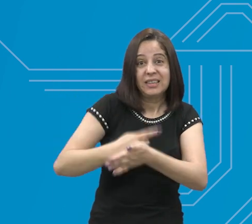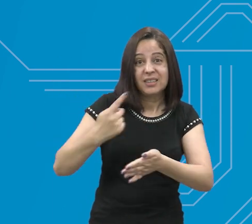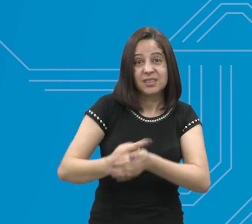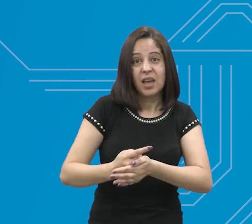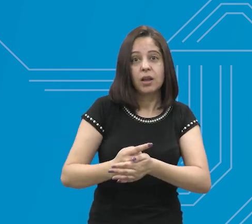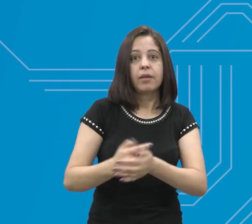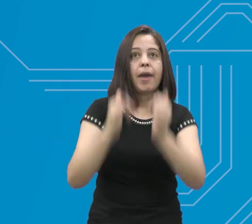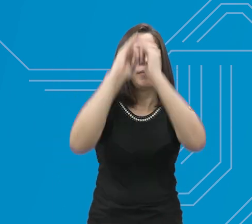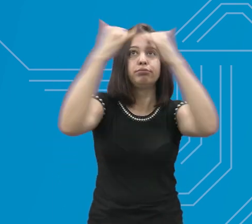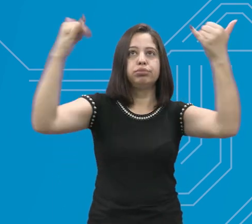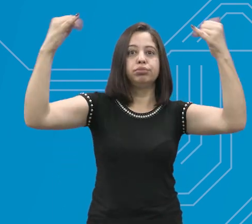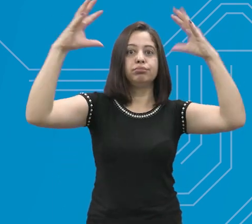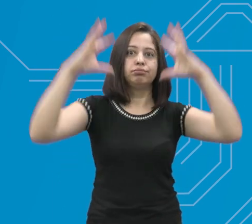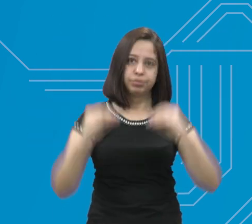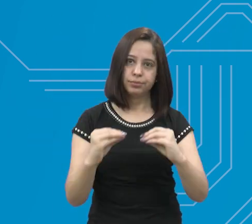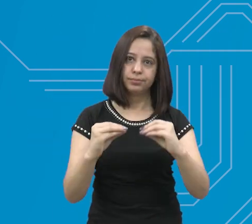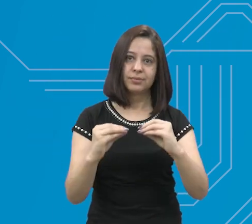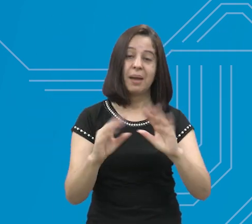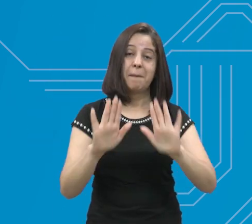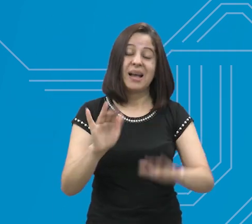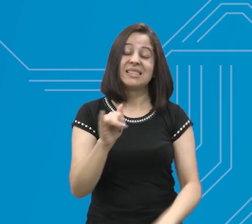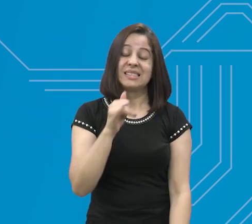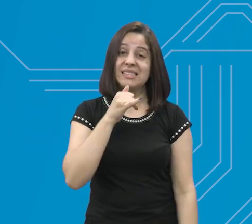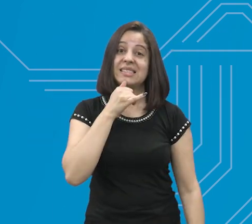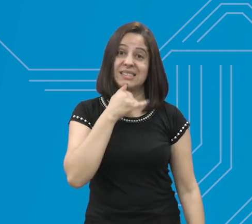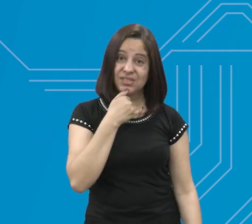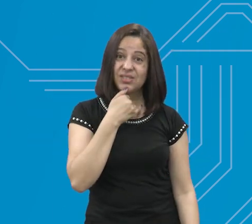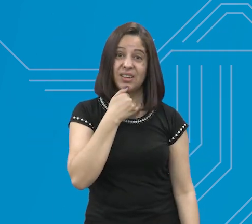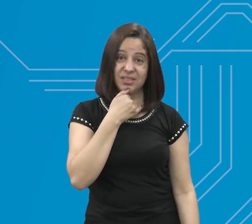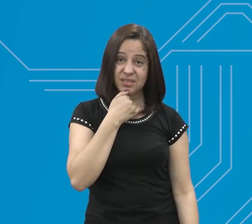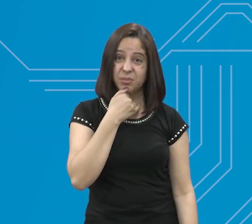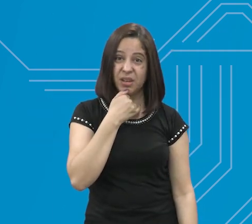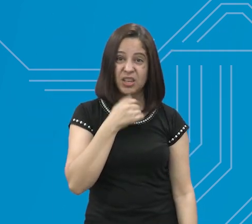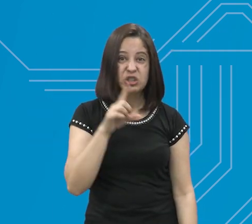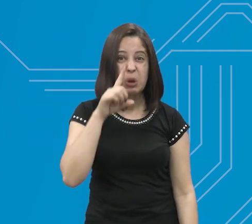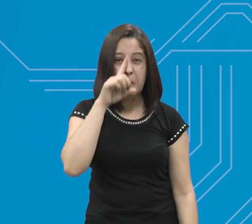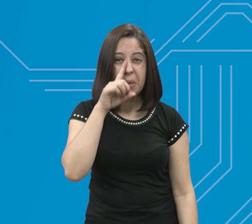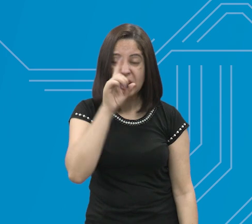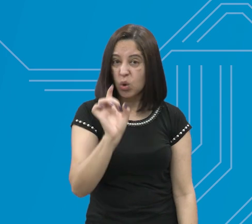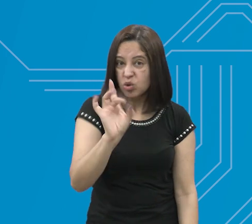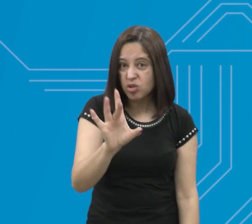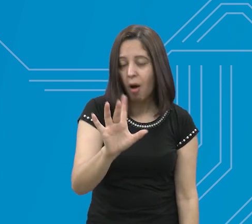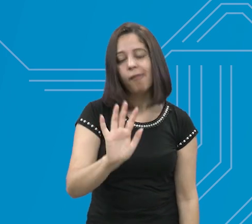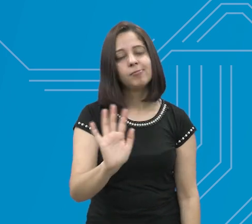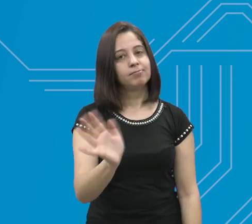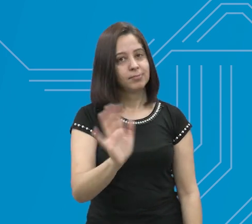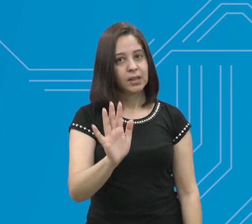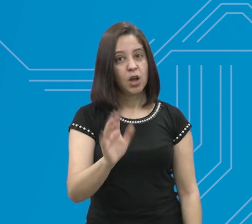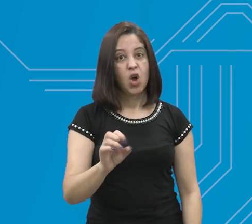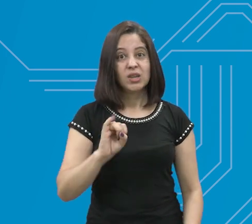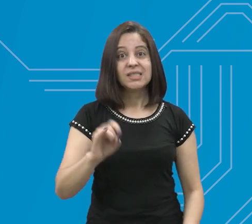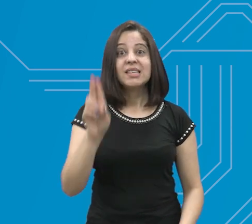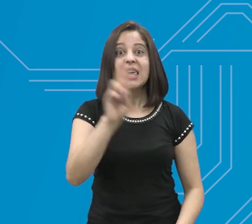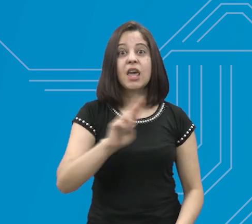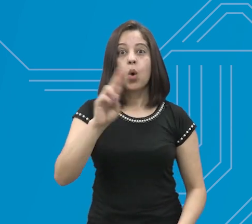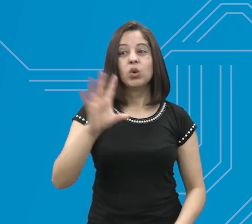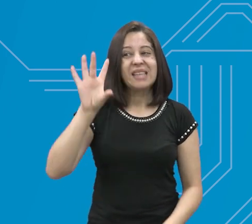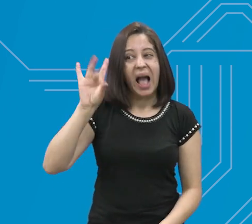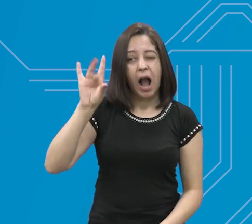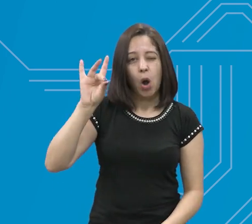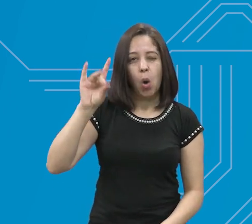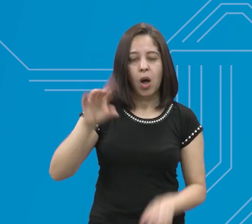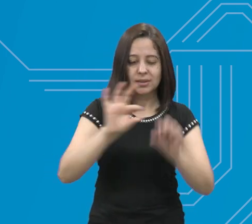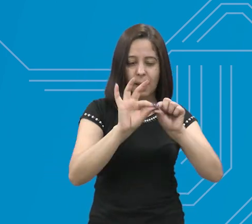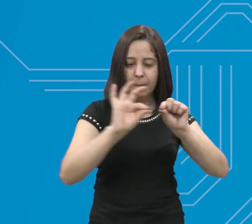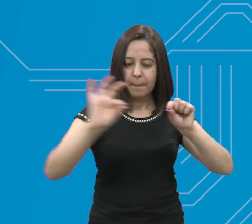deixaram 14 mil moradores sem energia elétrica. E, infelizmente, esse não é o único risco da brincadeira. O